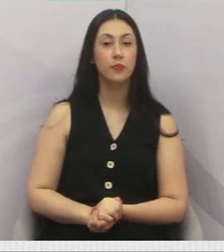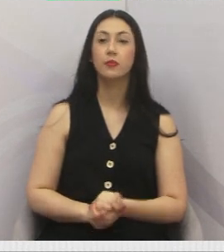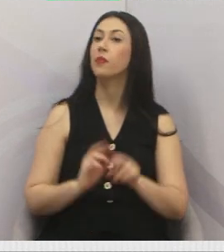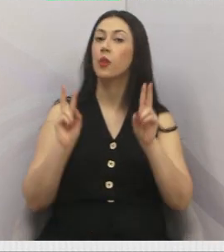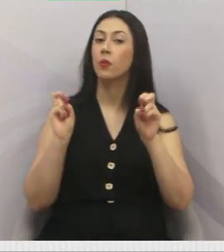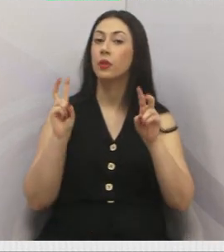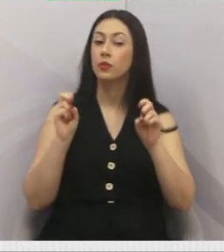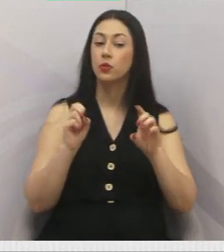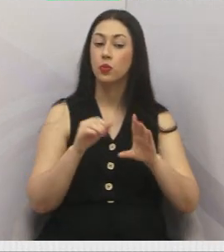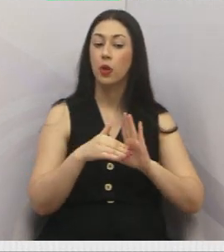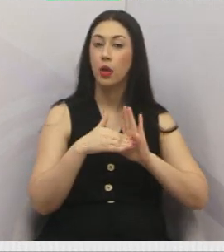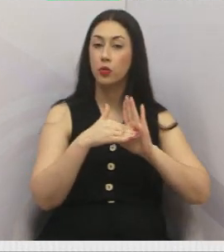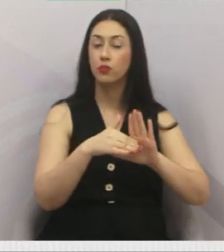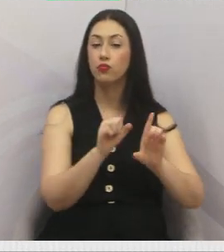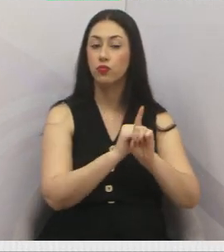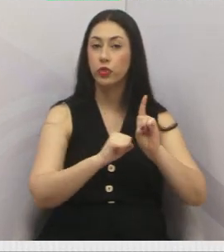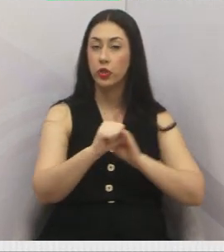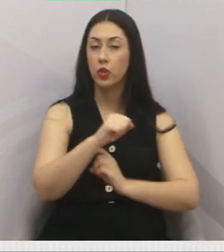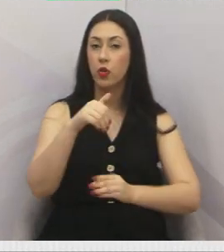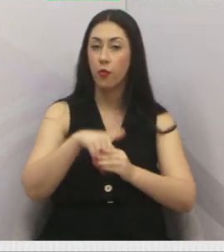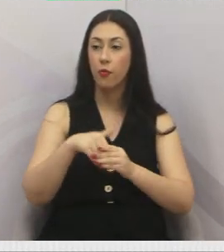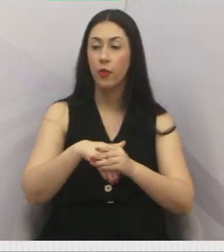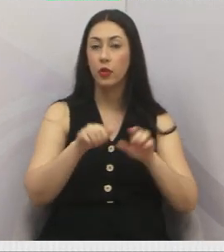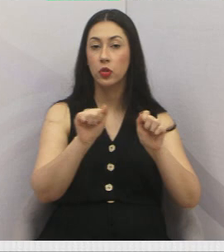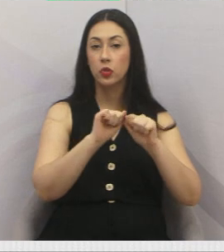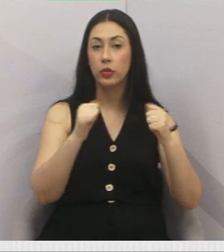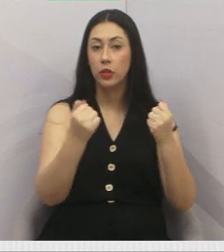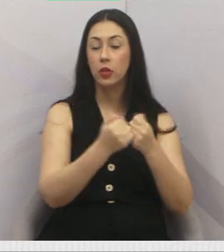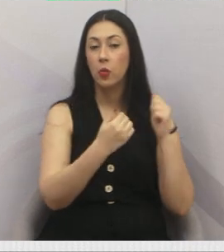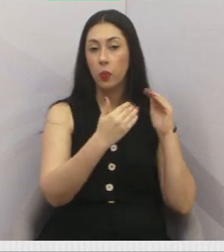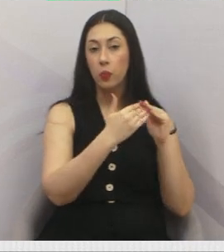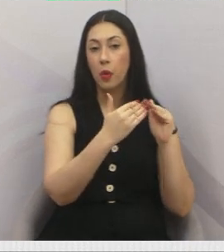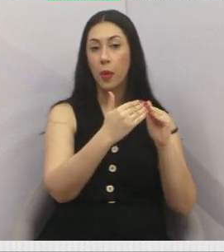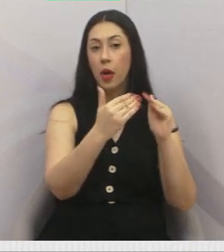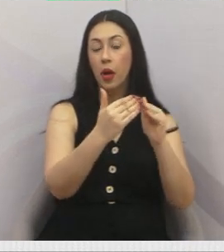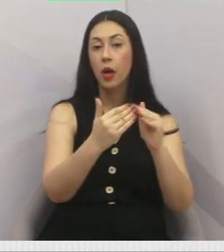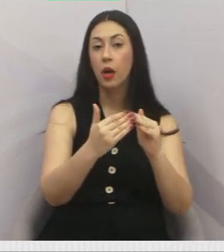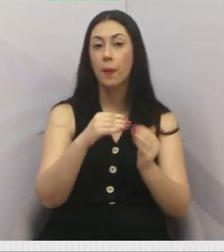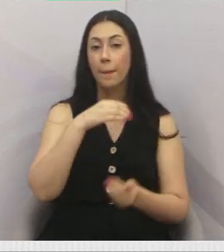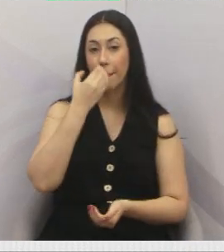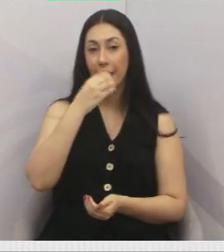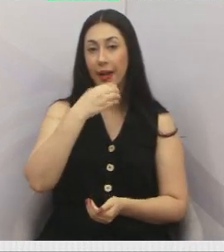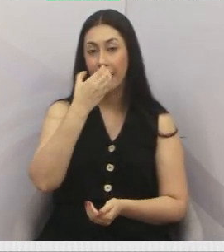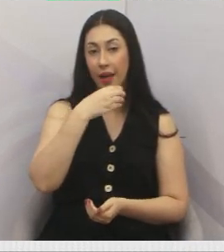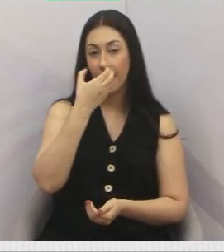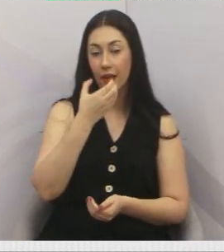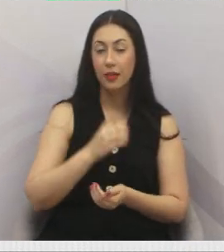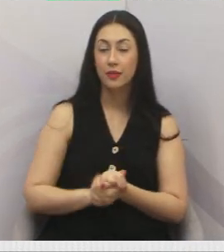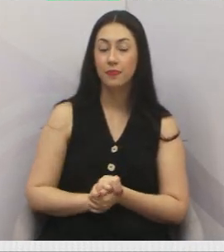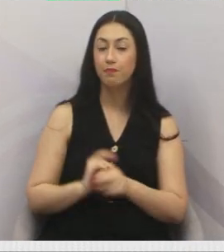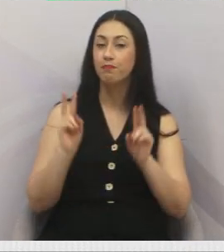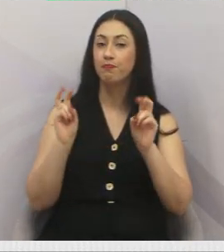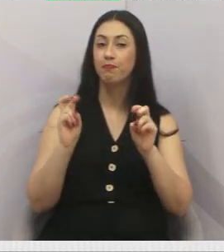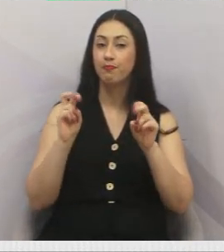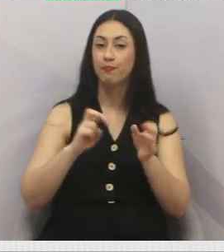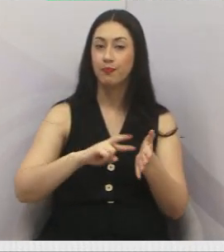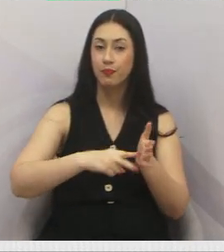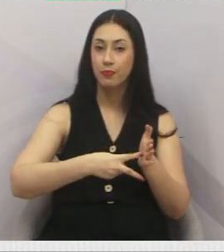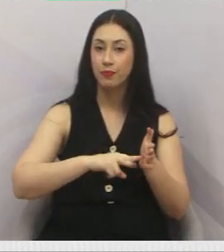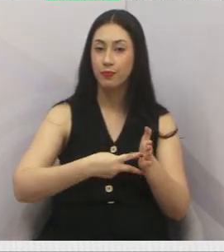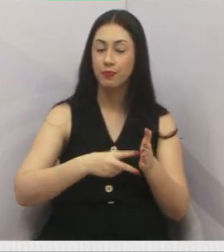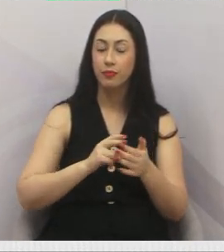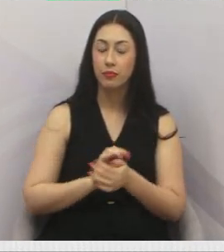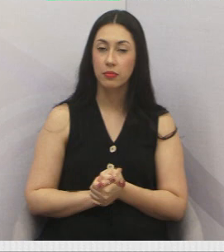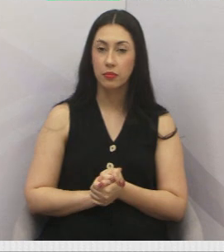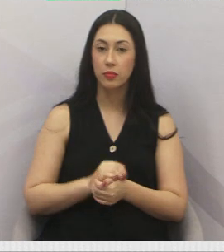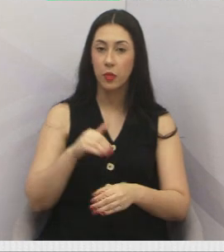Segmento Movimentos Populares, um voto para a Associação dos Moradores do Jardim Paraíso e Jardim Yolanda. Segmento Entidade Classe